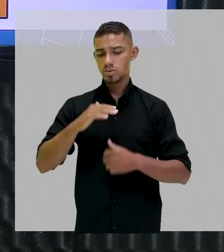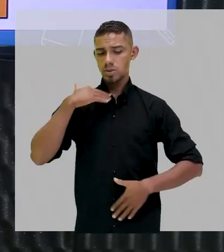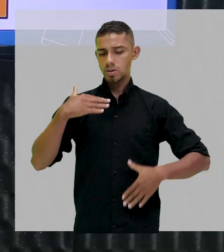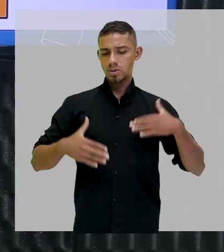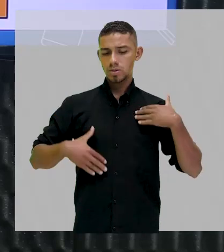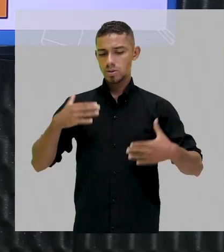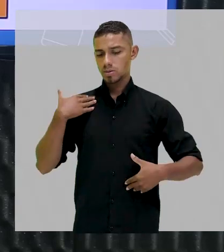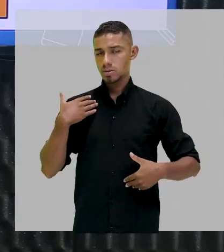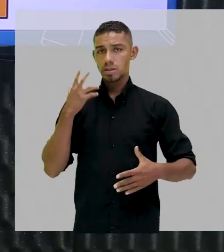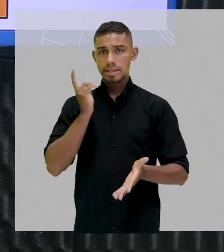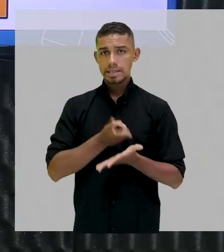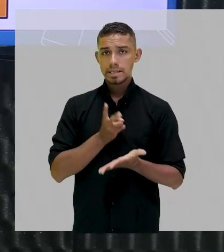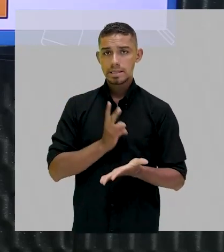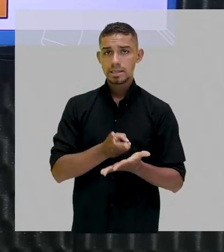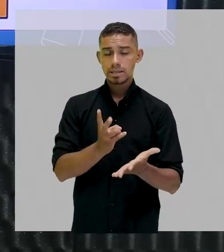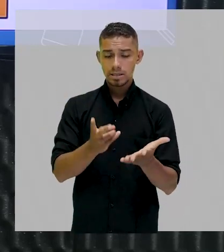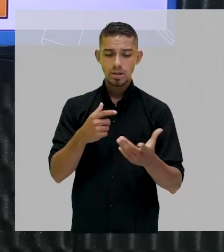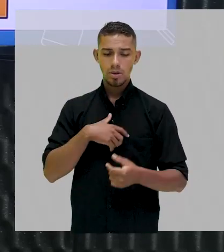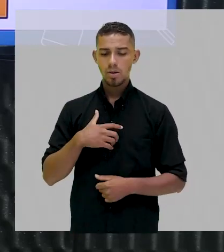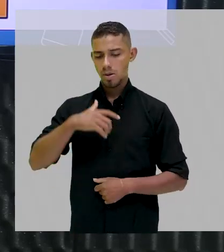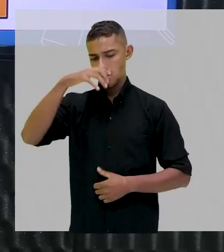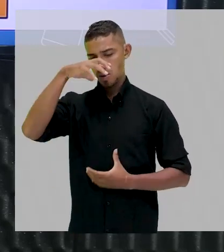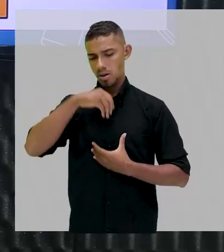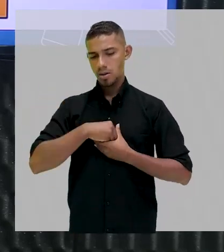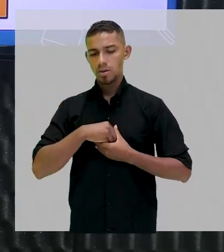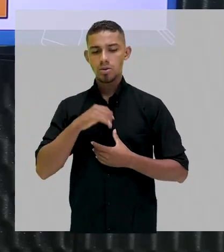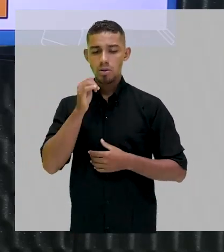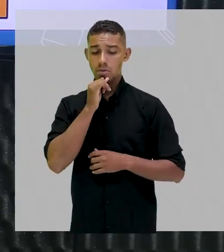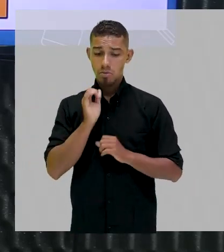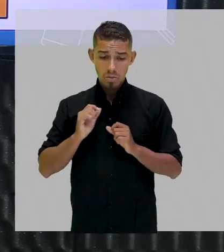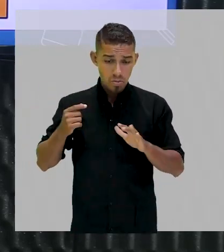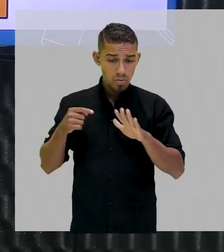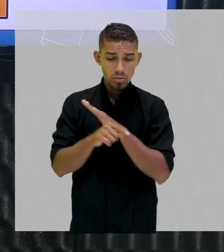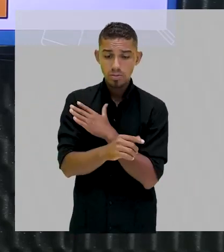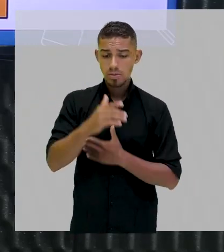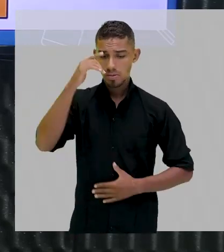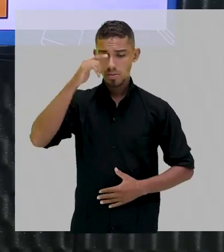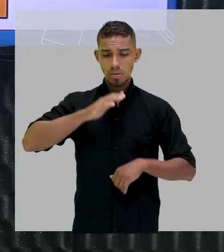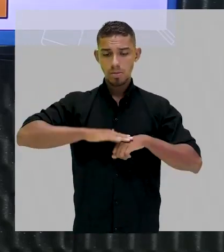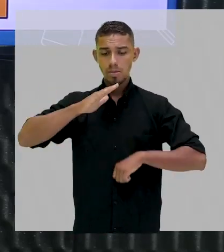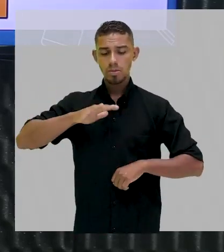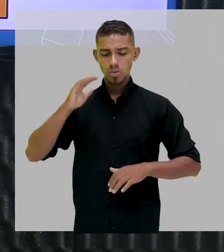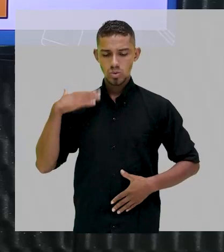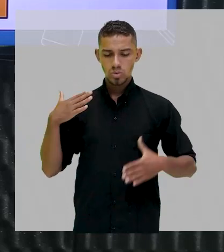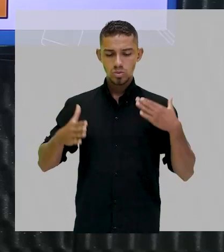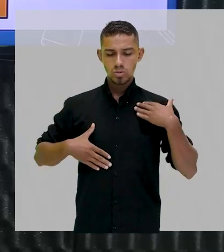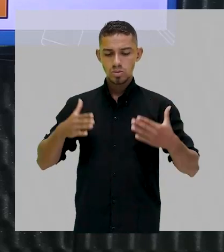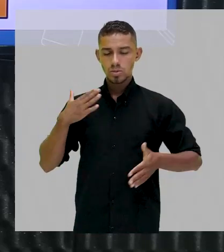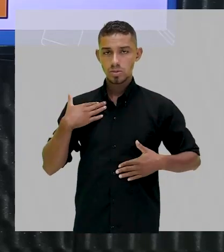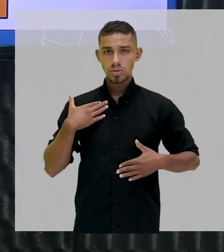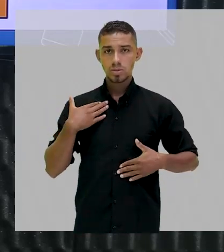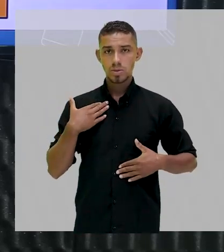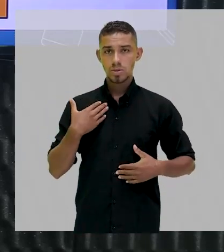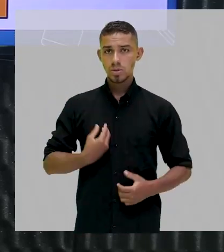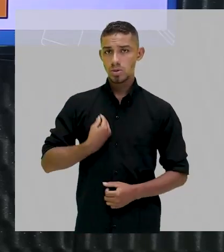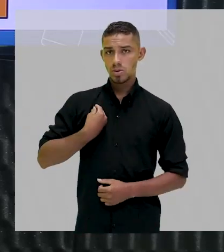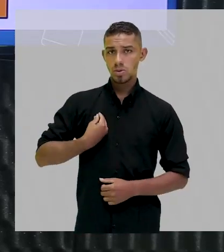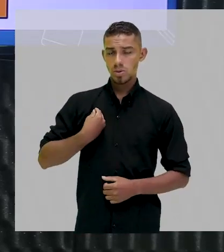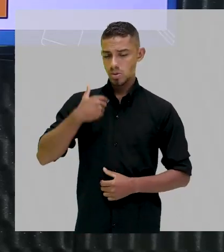elas sempre levam em consideração muito além do corpo, muito além do físico,